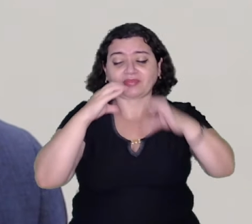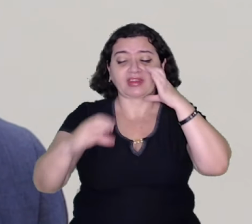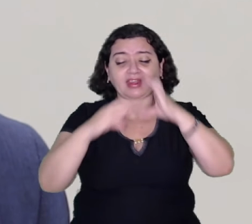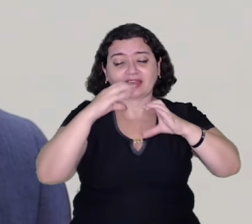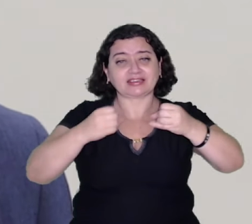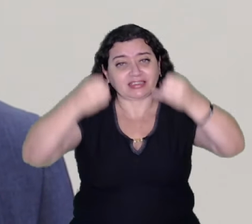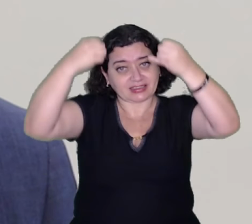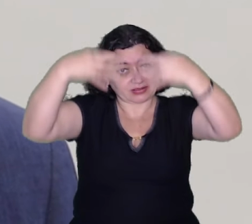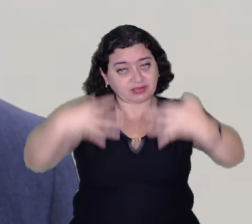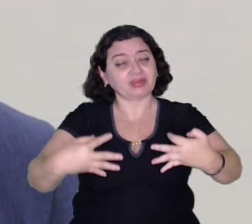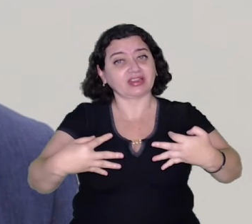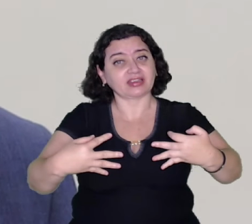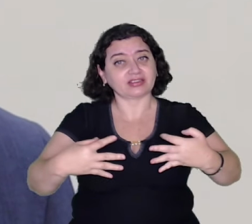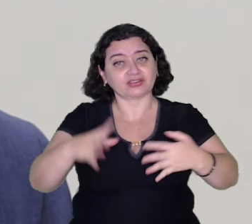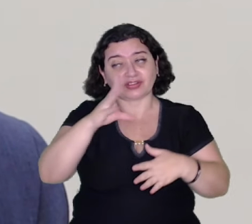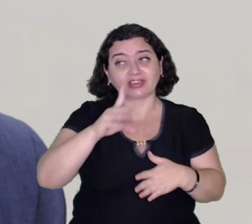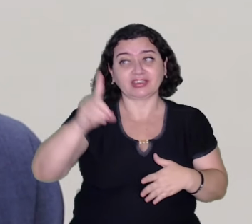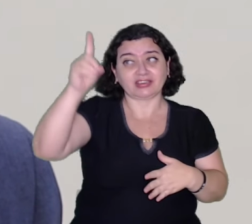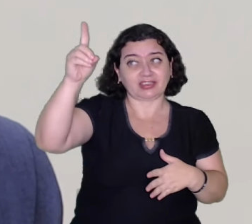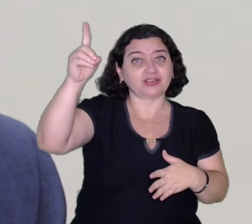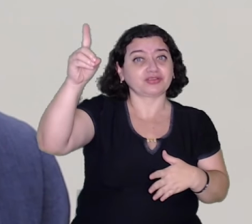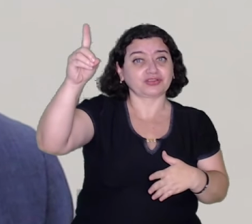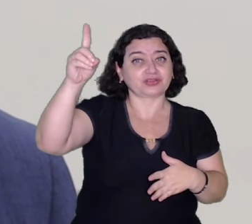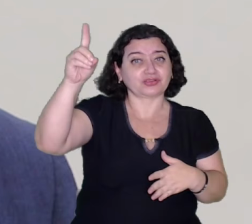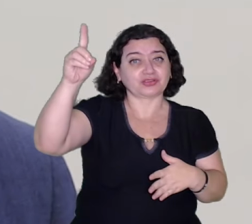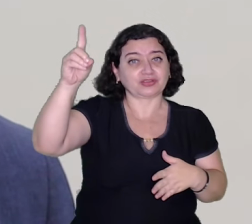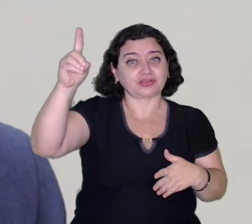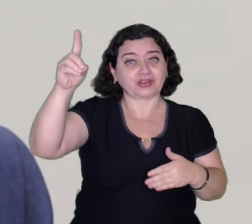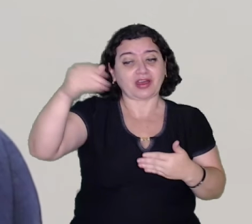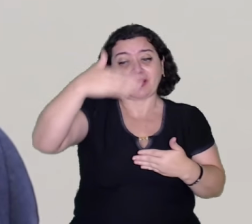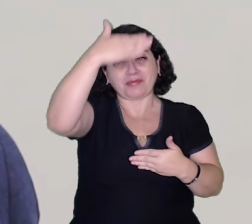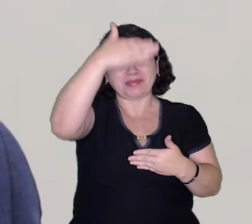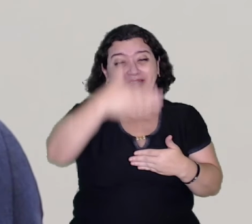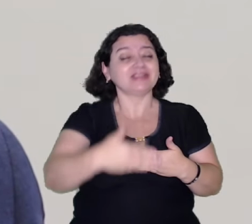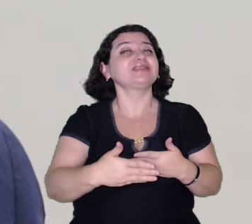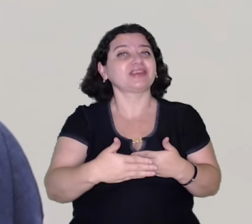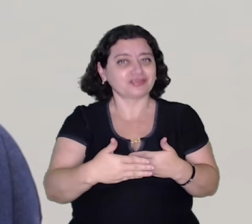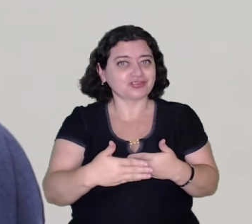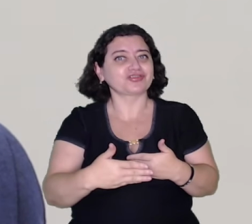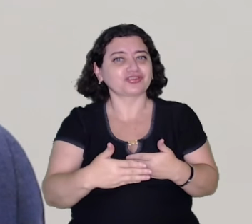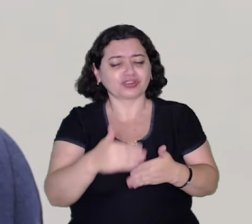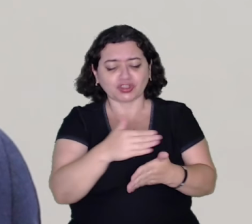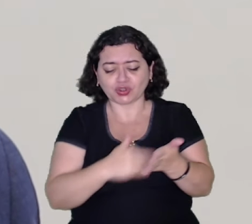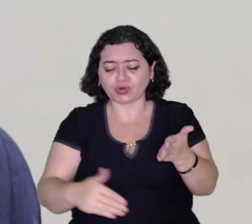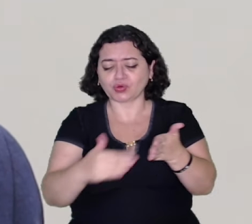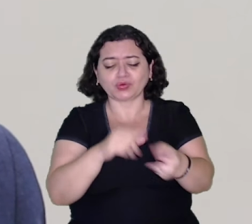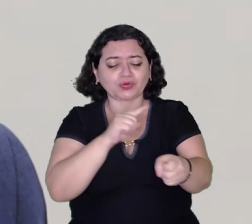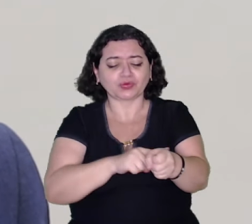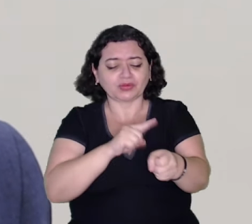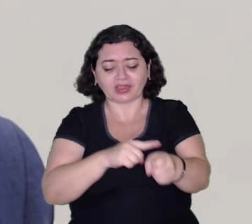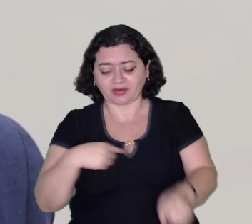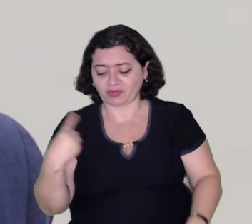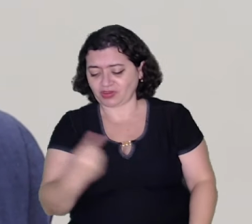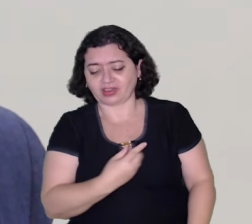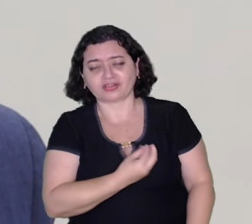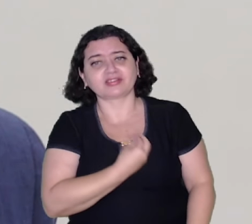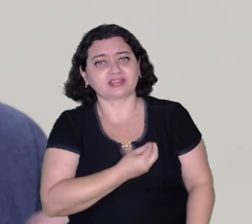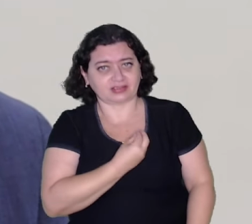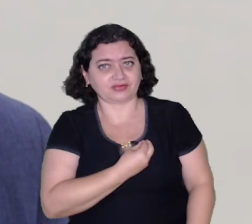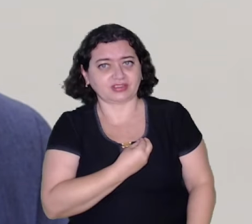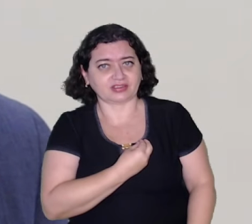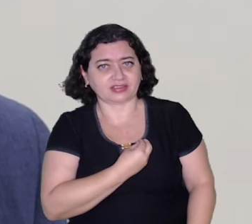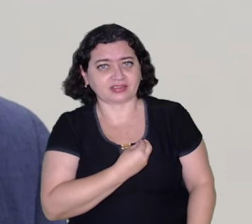isso. Deus, né, estar presente a todo momento em nossas vidas.